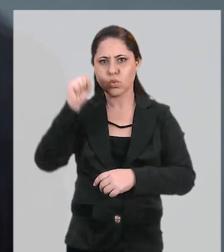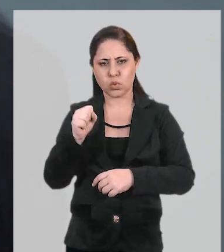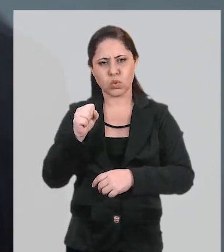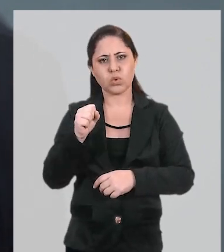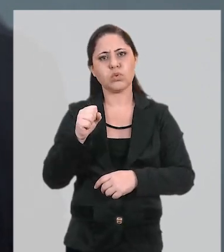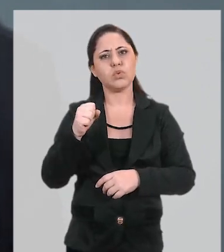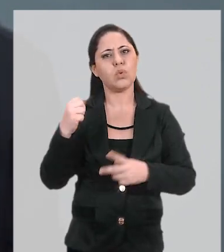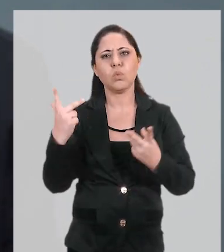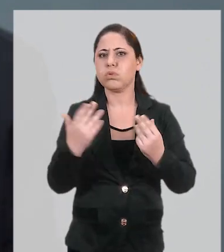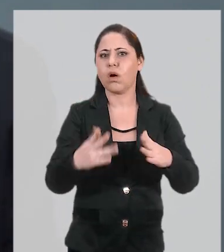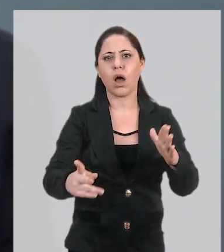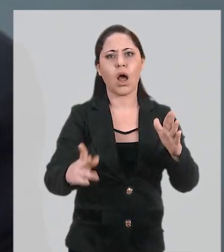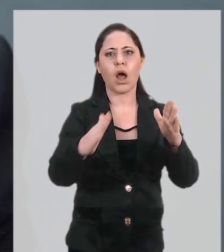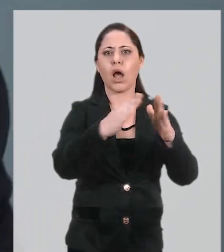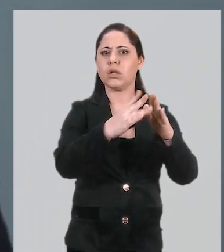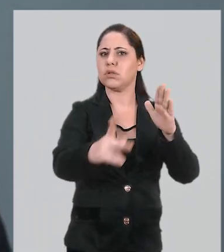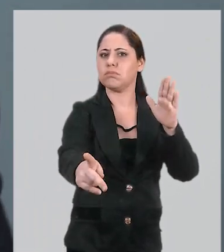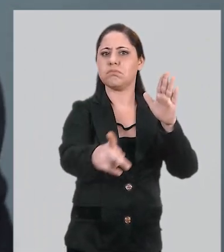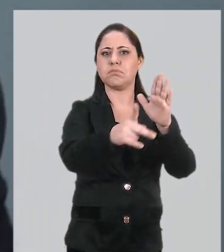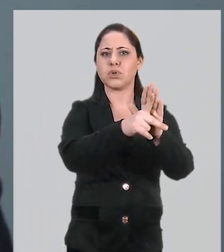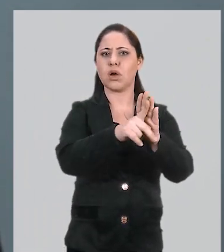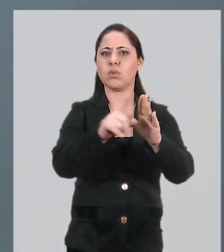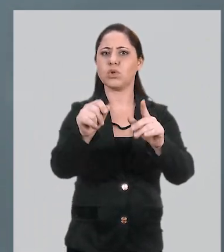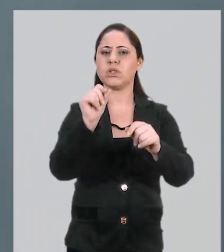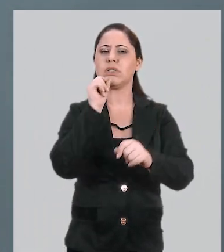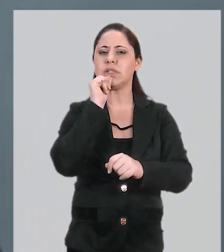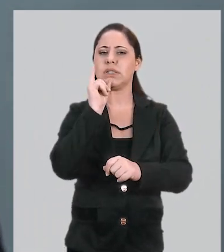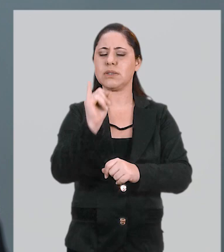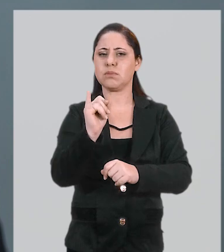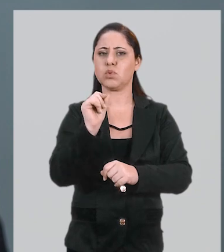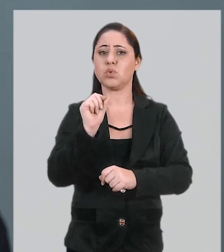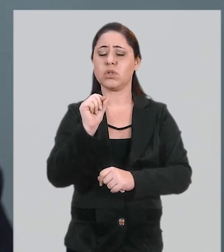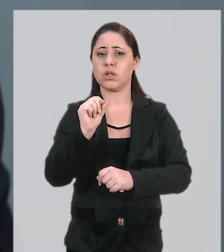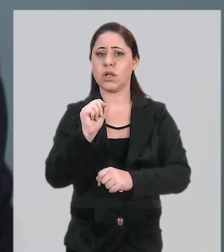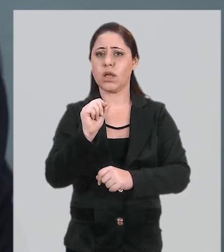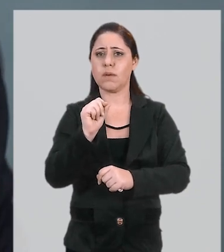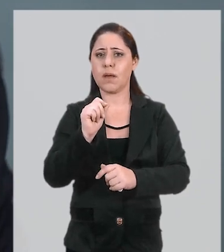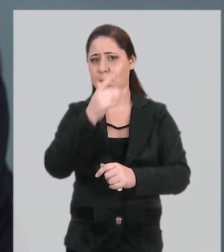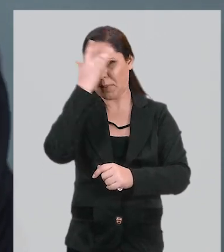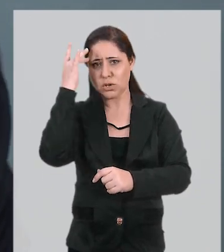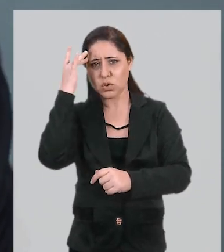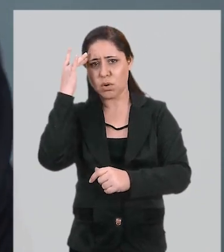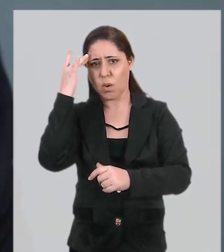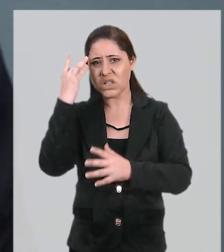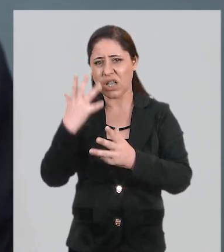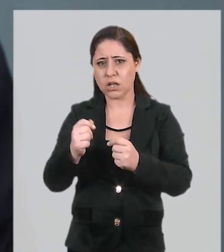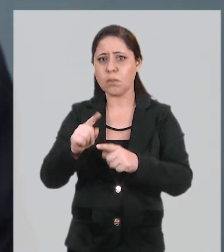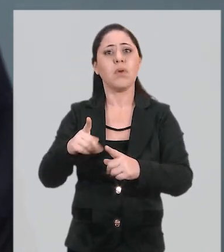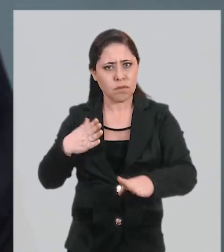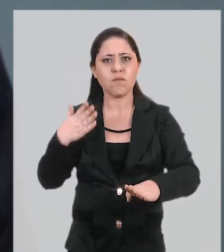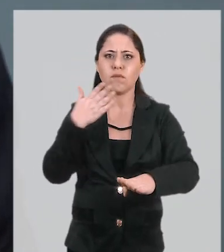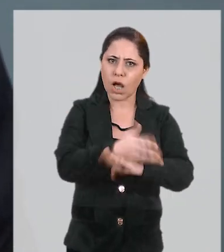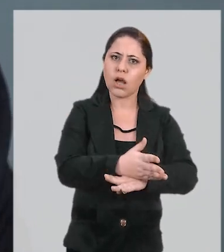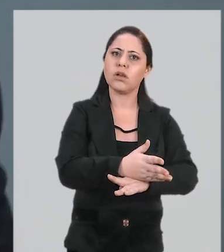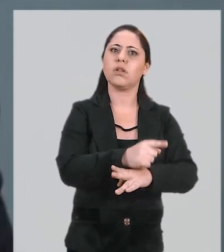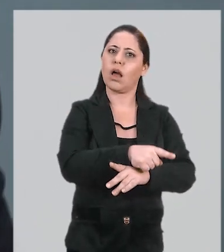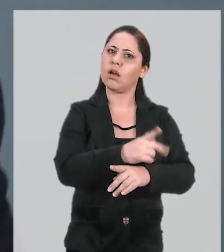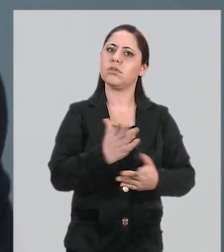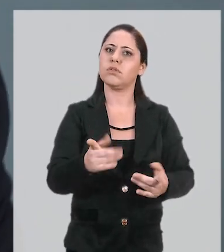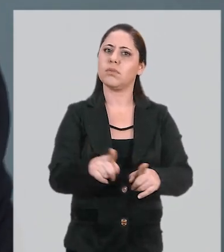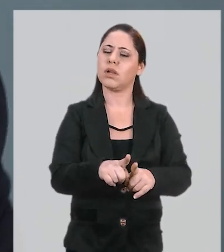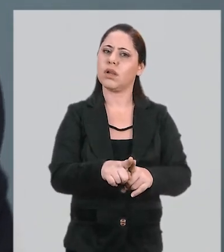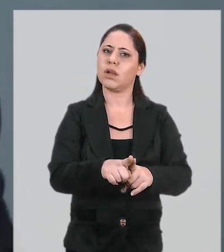Sul exatamente uma casa com tratamento compulsório. E então eu sonho em abrir a primeira